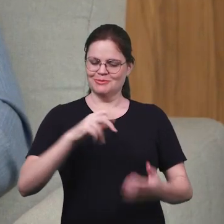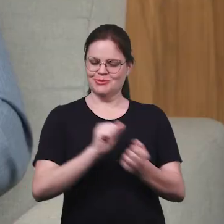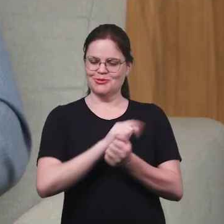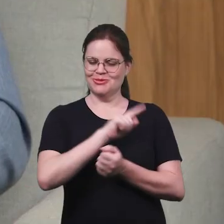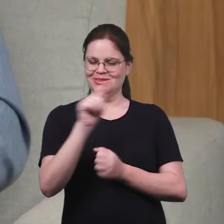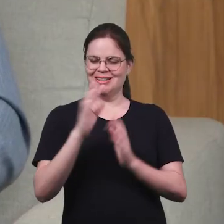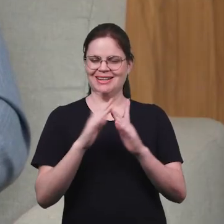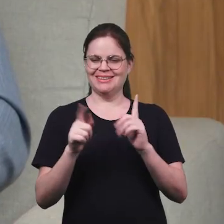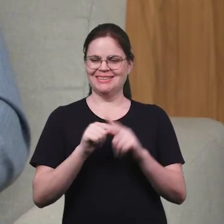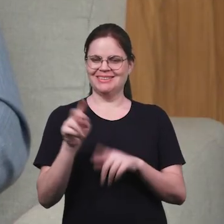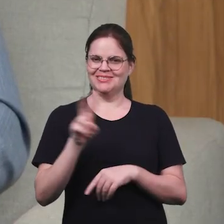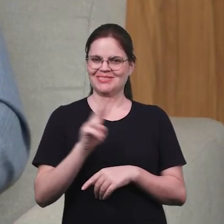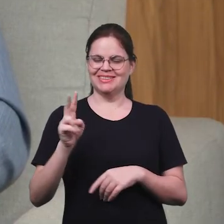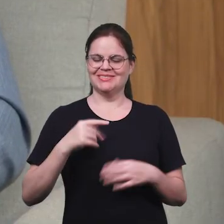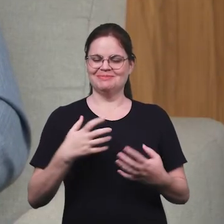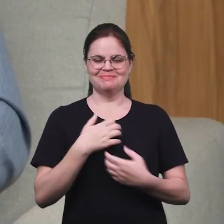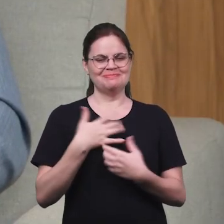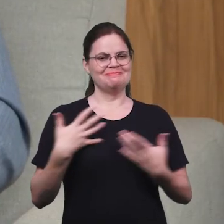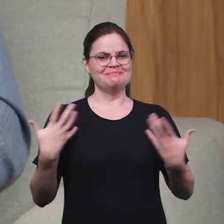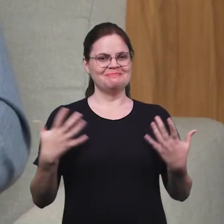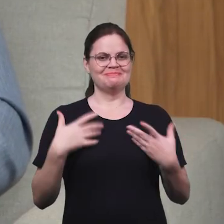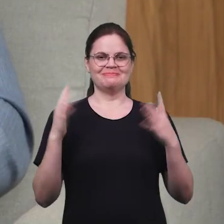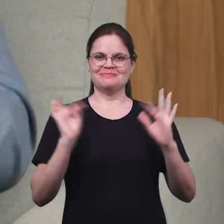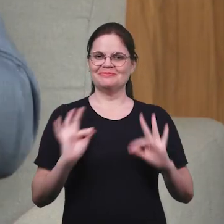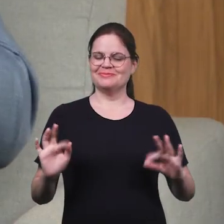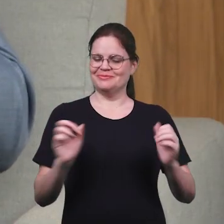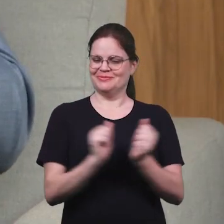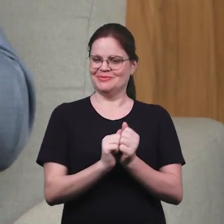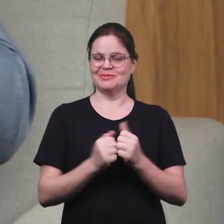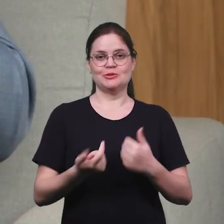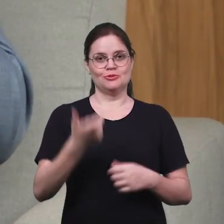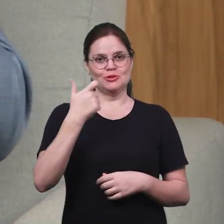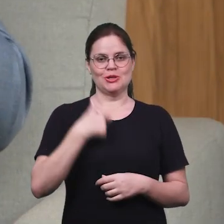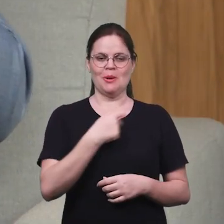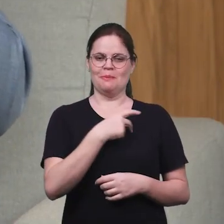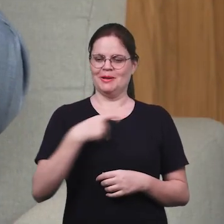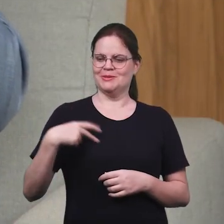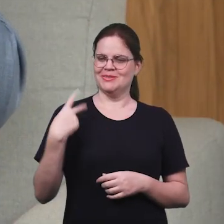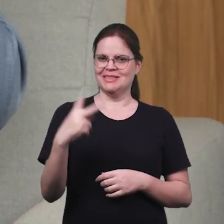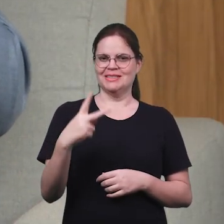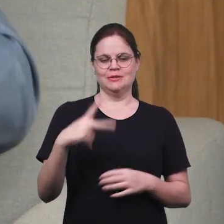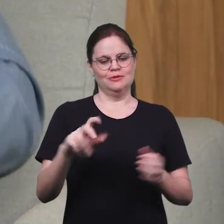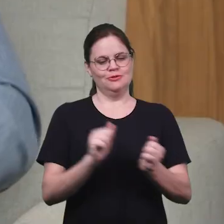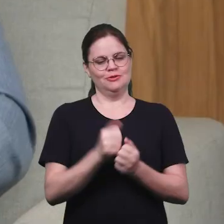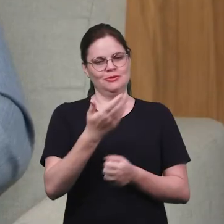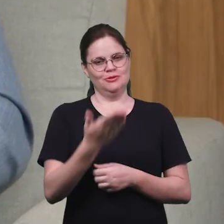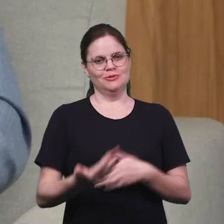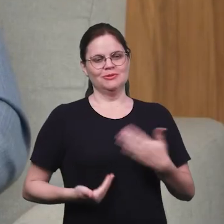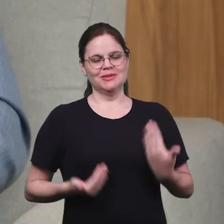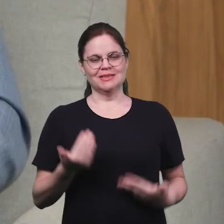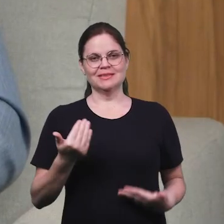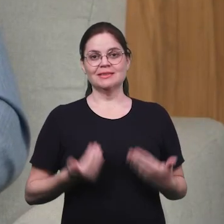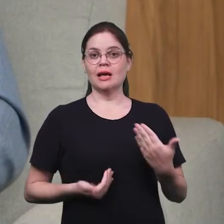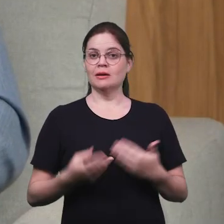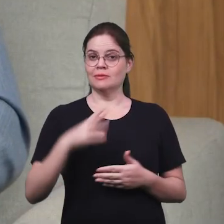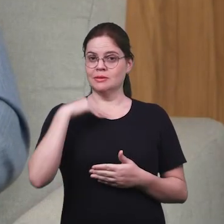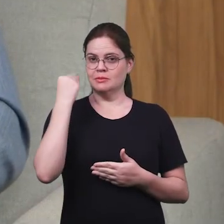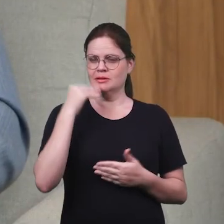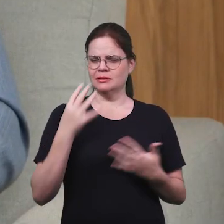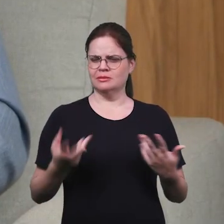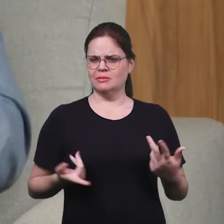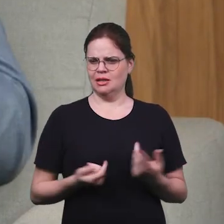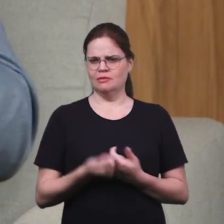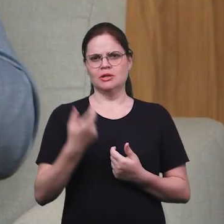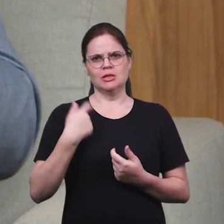Ilha do Sol. Uma alegria poder estar junto, né, como pastor, junto com o nosso irmão Wilson, que teve uma